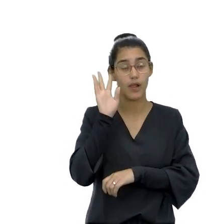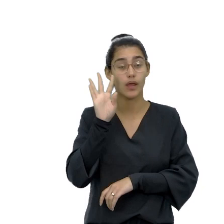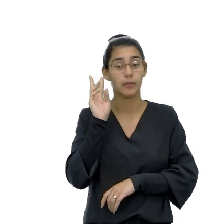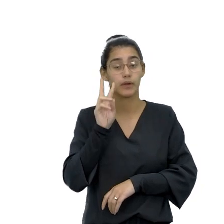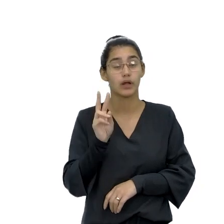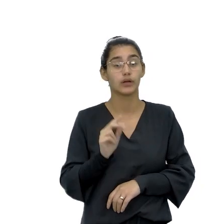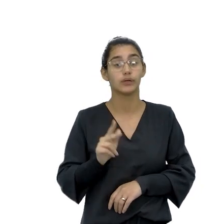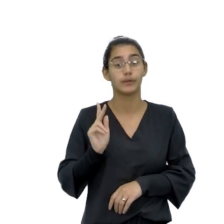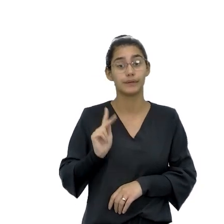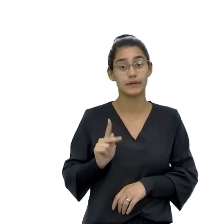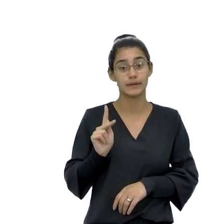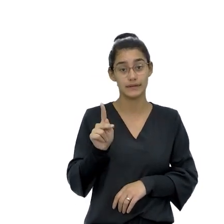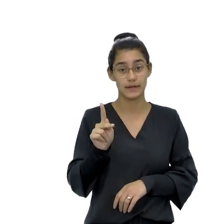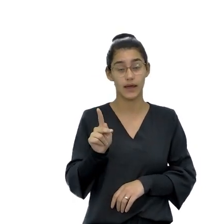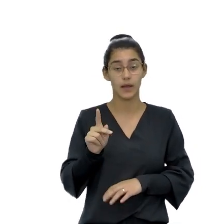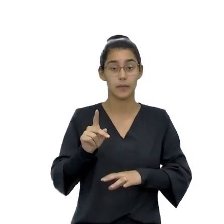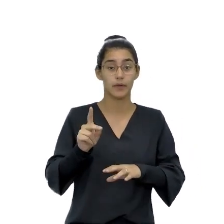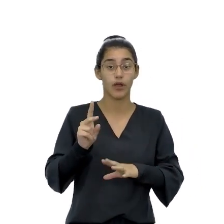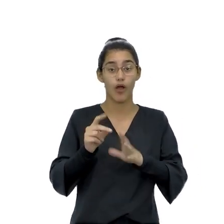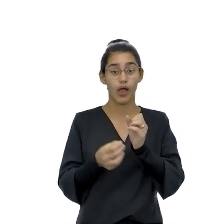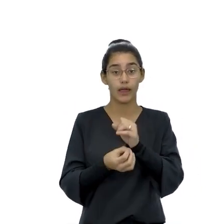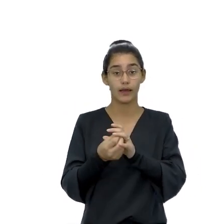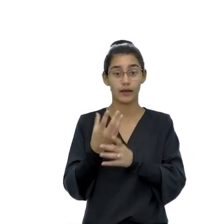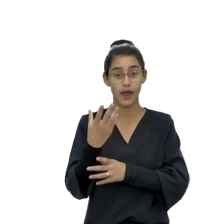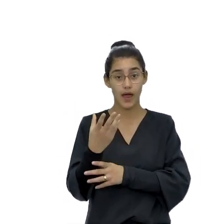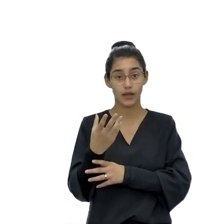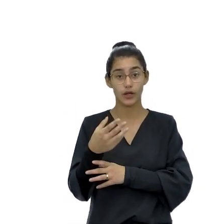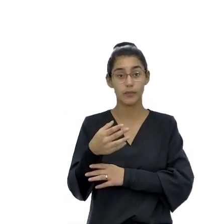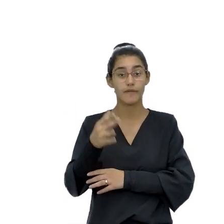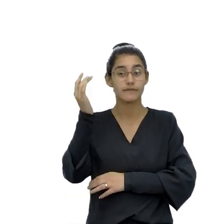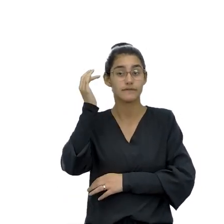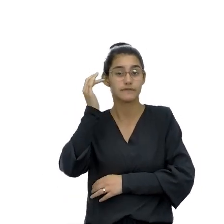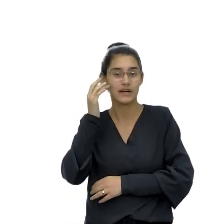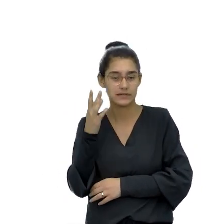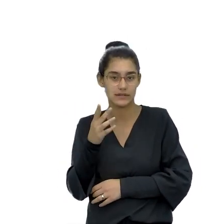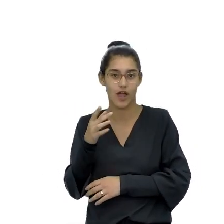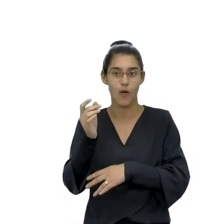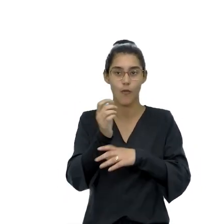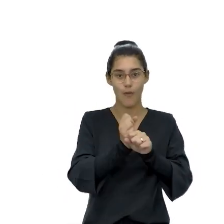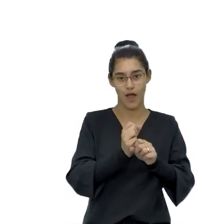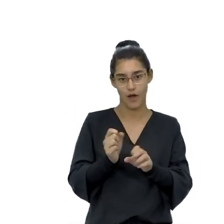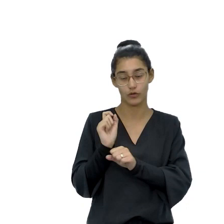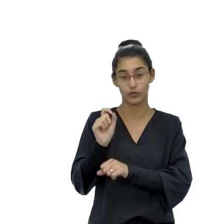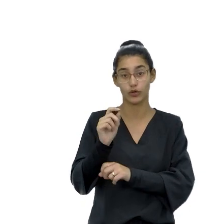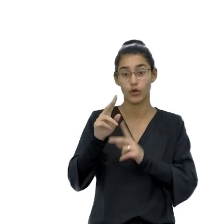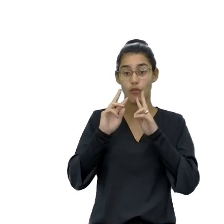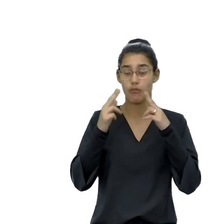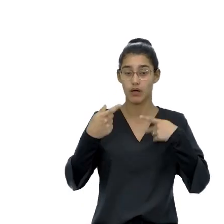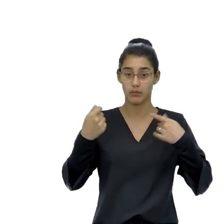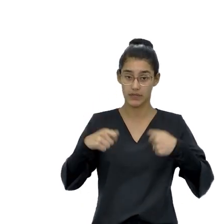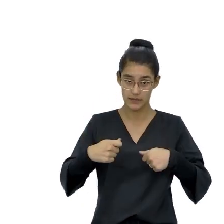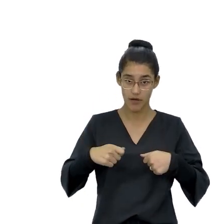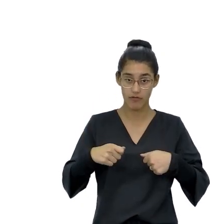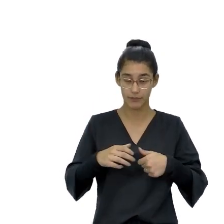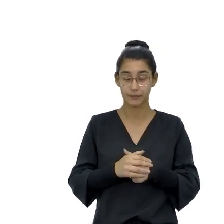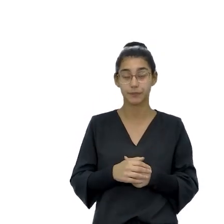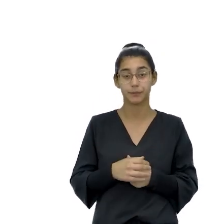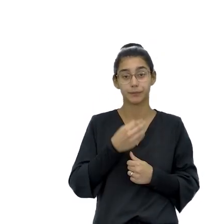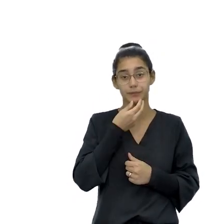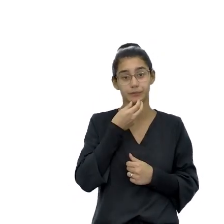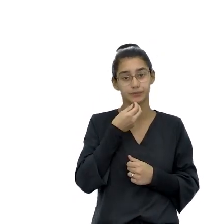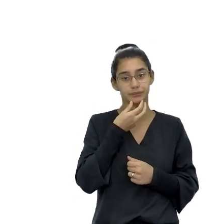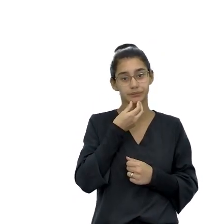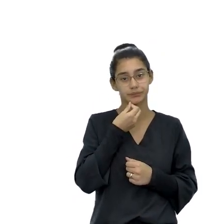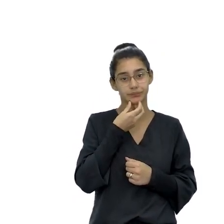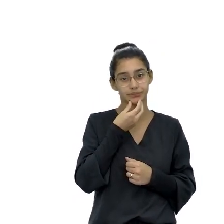o algoritmo sempre ele foi criado para facilitar os cálculos do que o ser humano necessitava. Então,